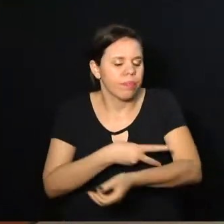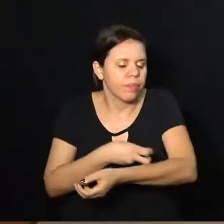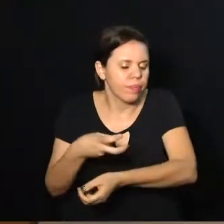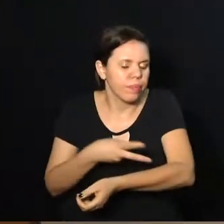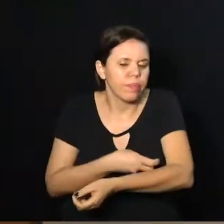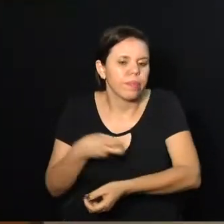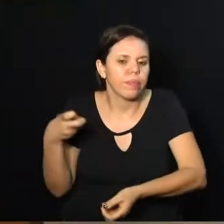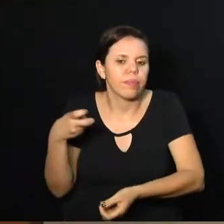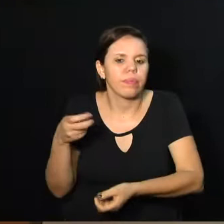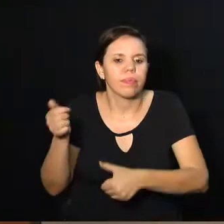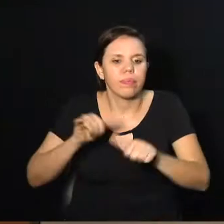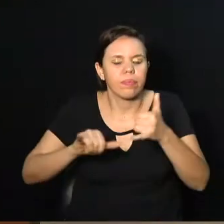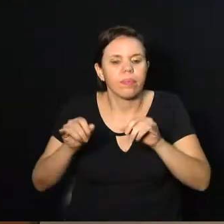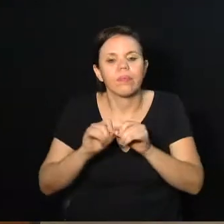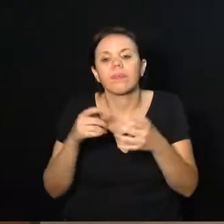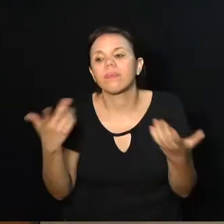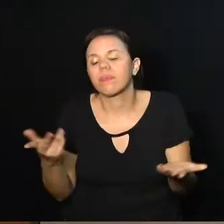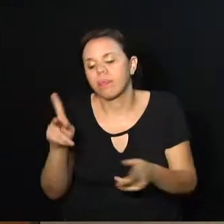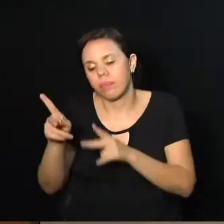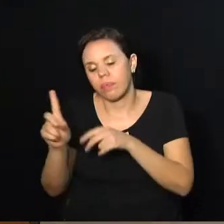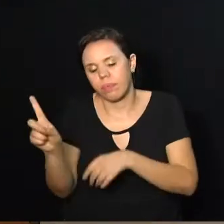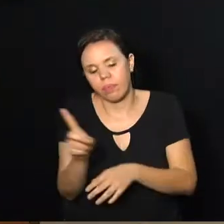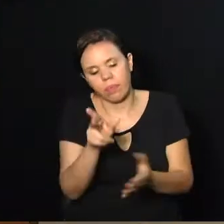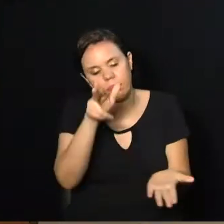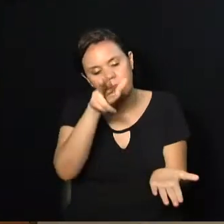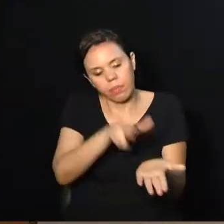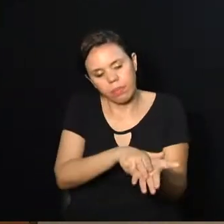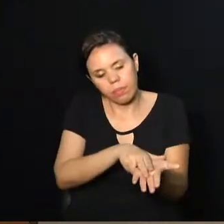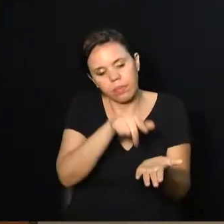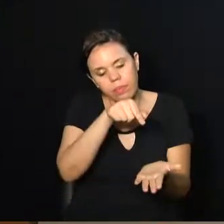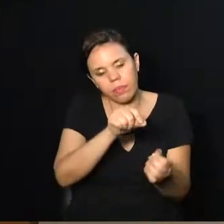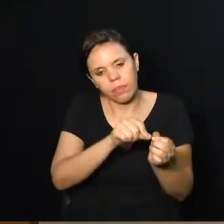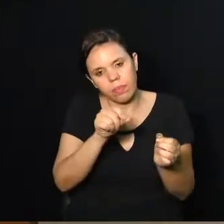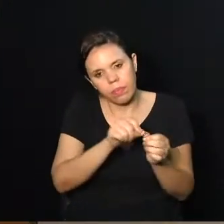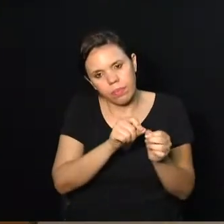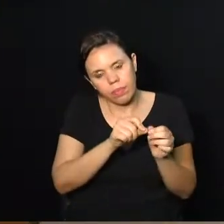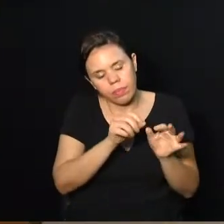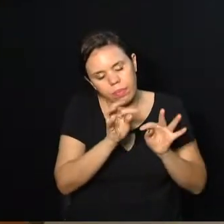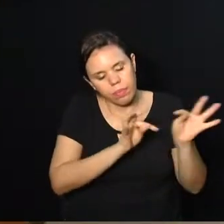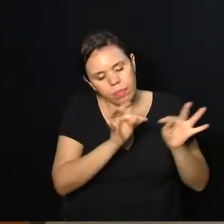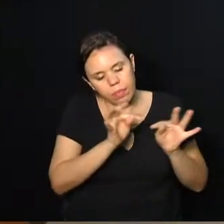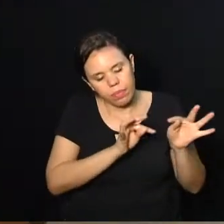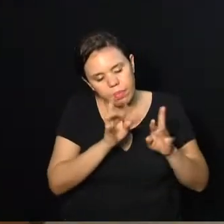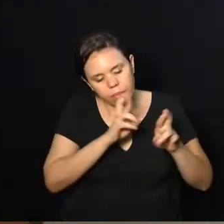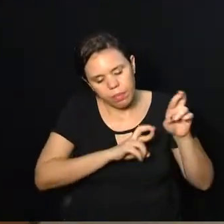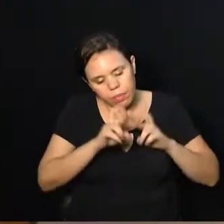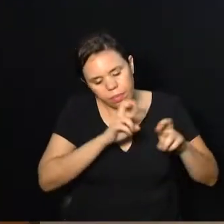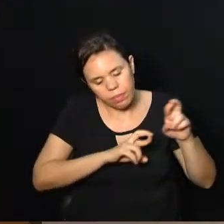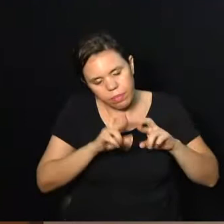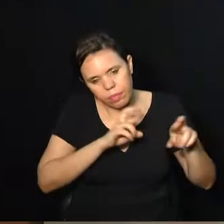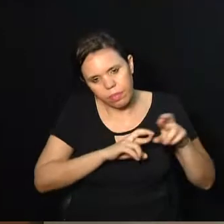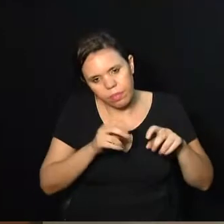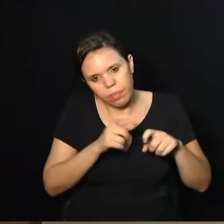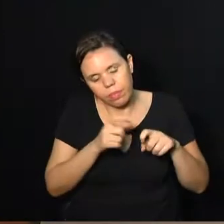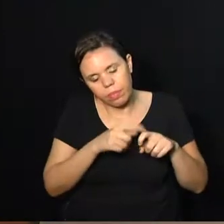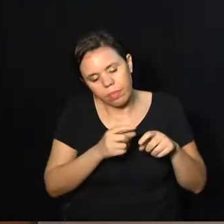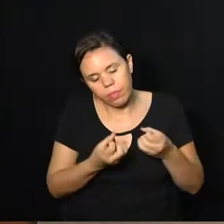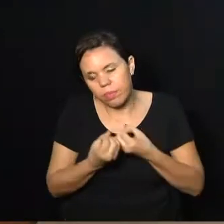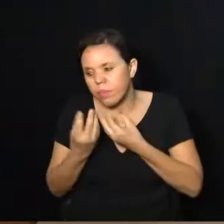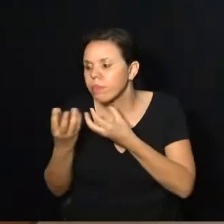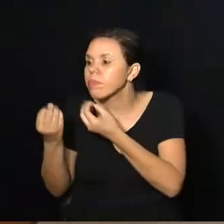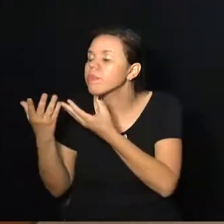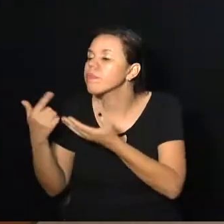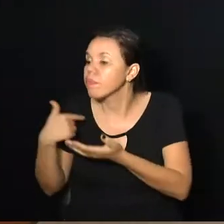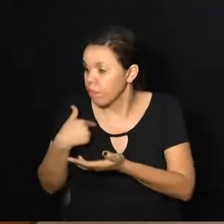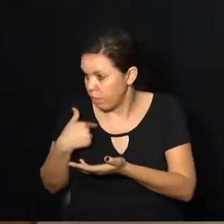paciente é internada e é feita a anamnese médica, né? E aí, quando ela informa, olha,